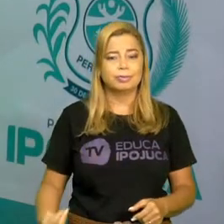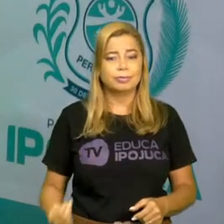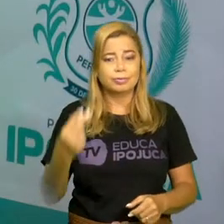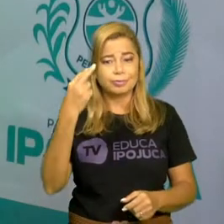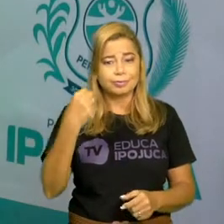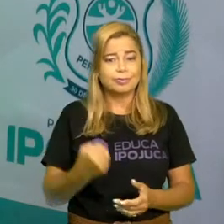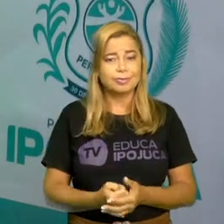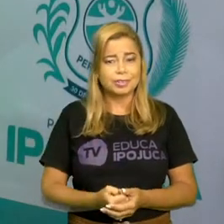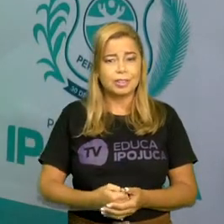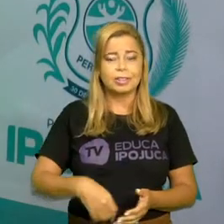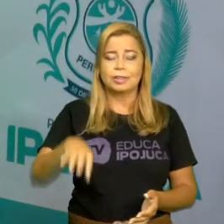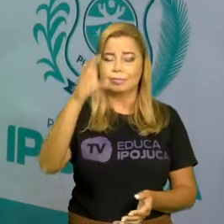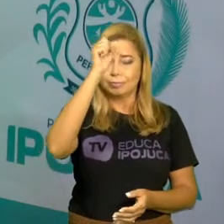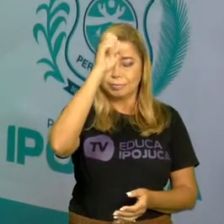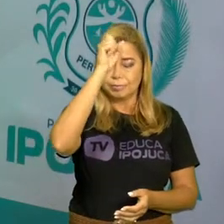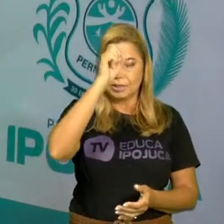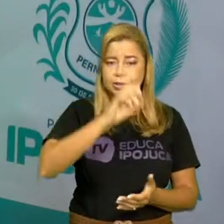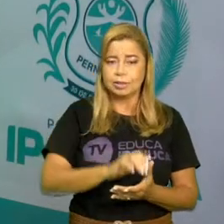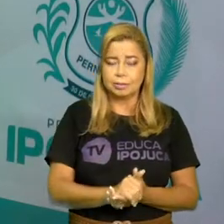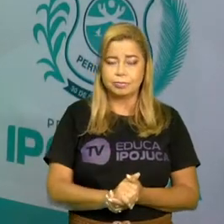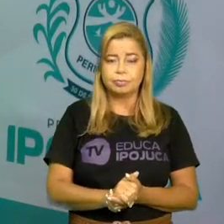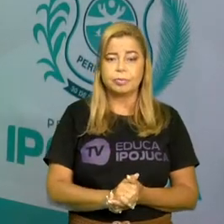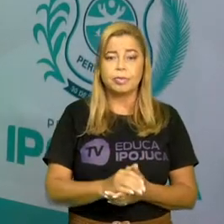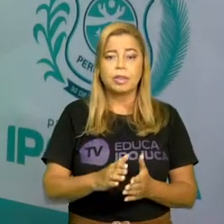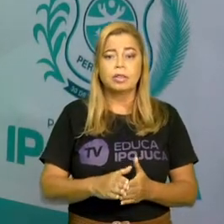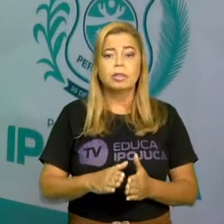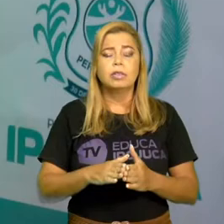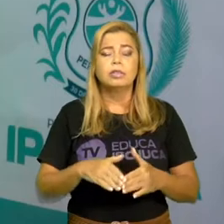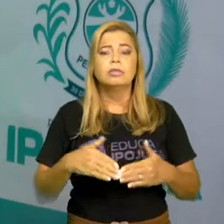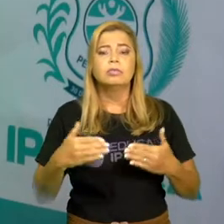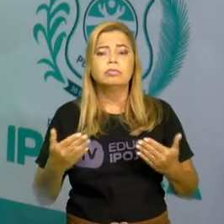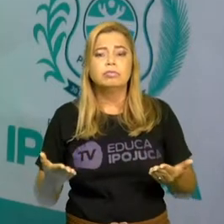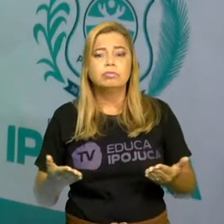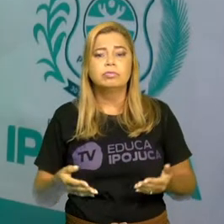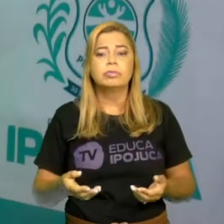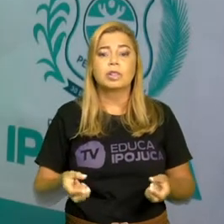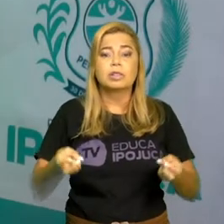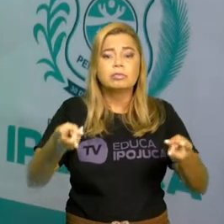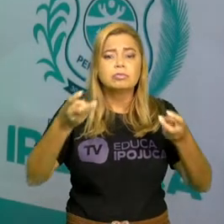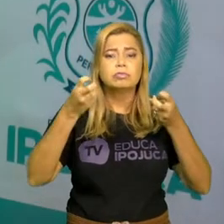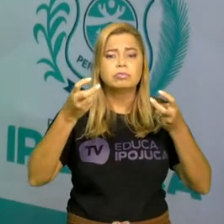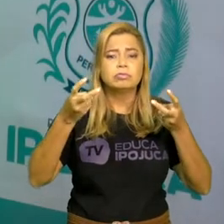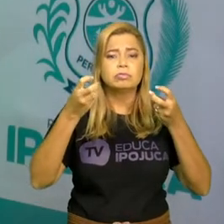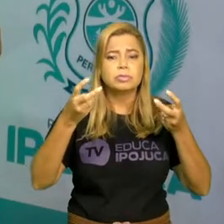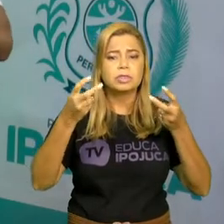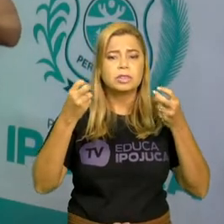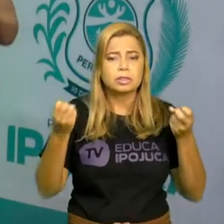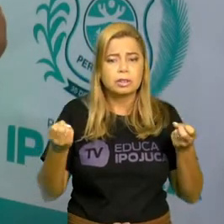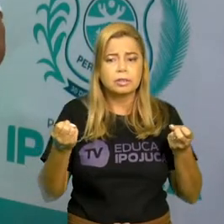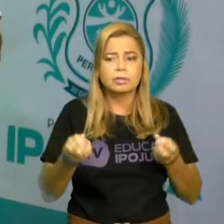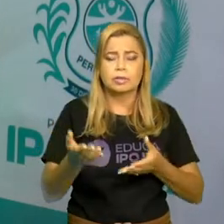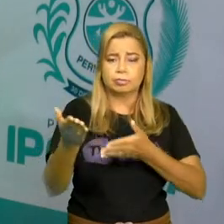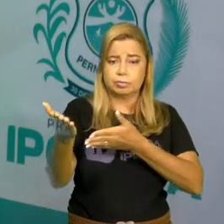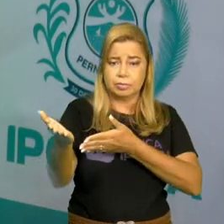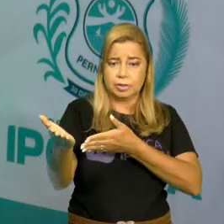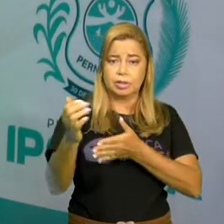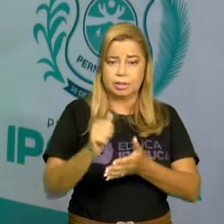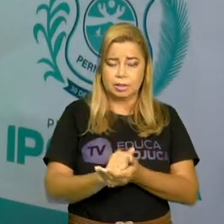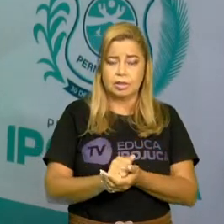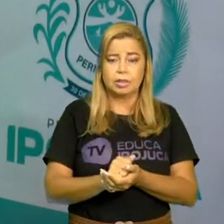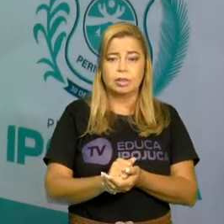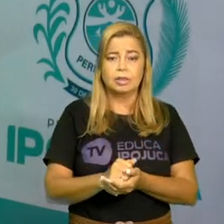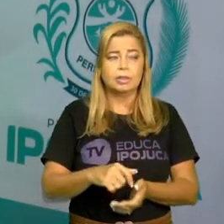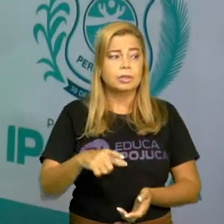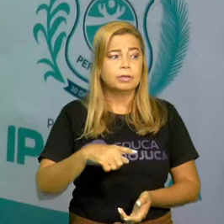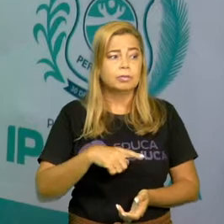e vamos observar aqui na nossa tela que nós temos umas fitinhas essas pecinhas elas são é